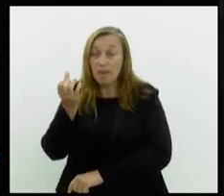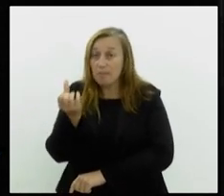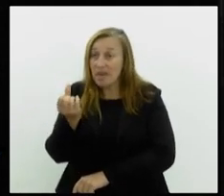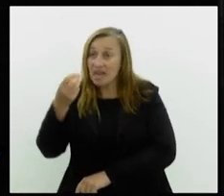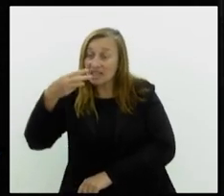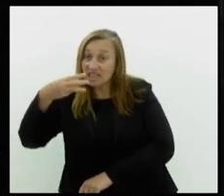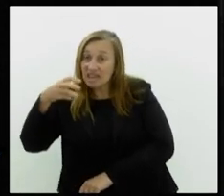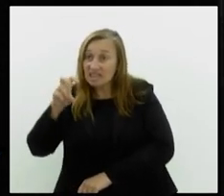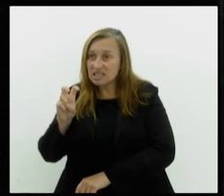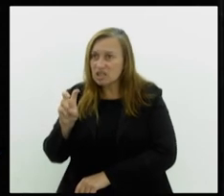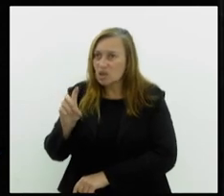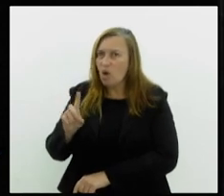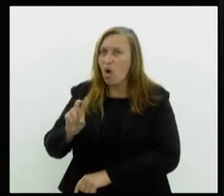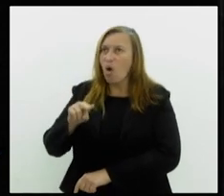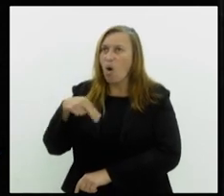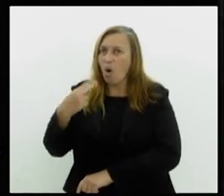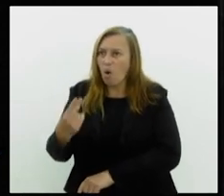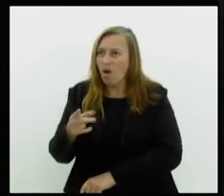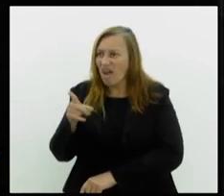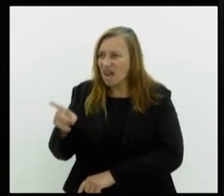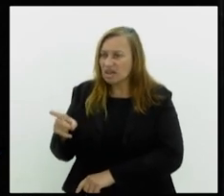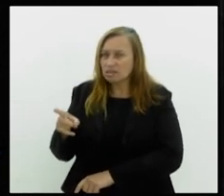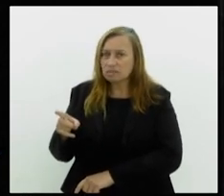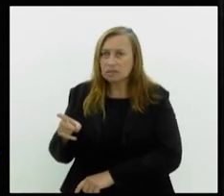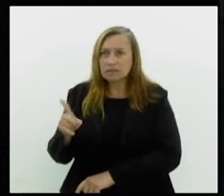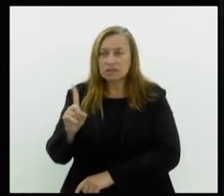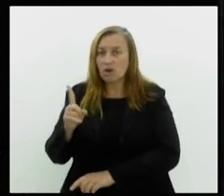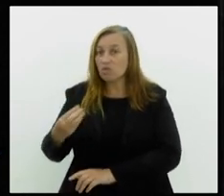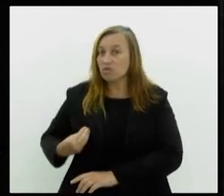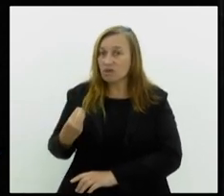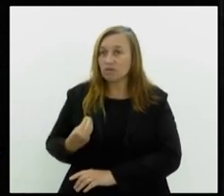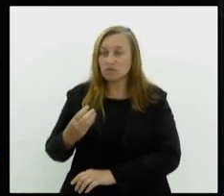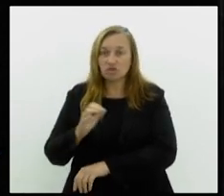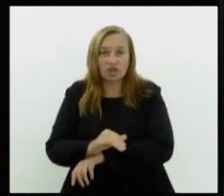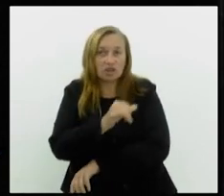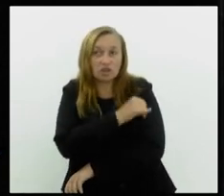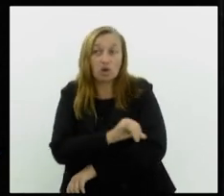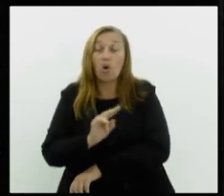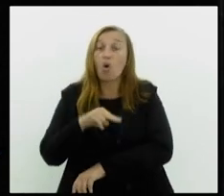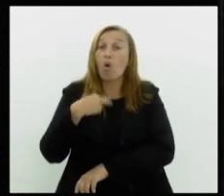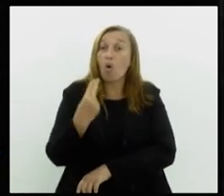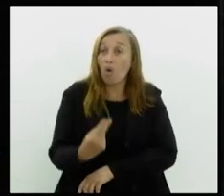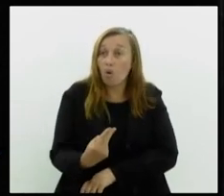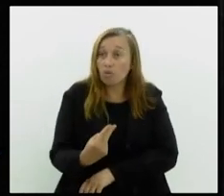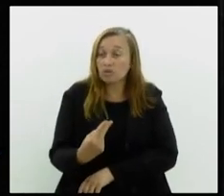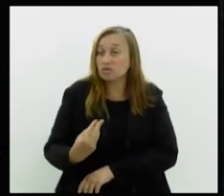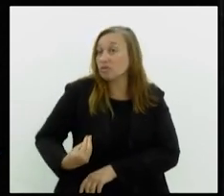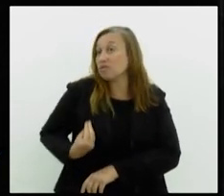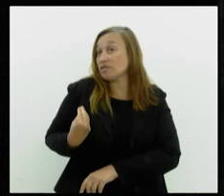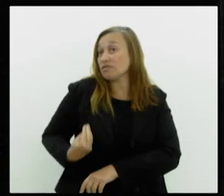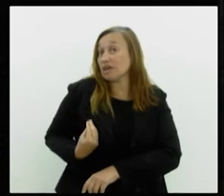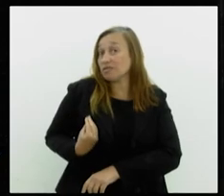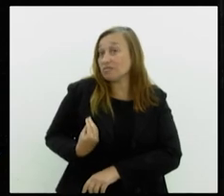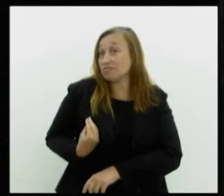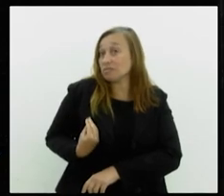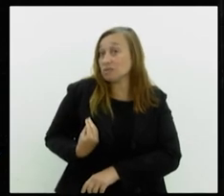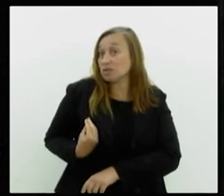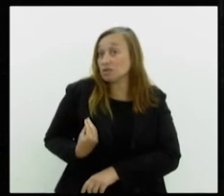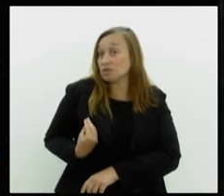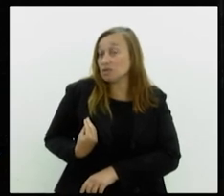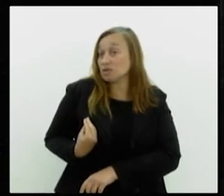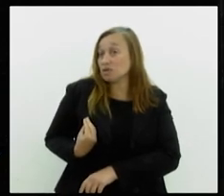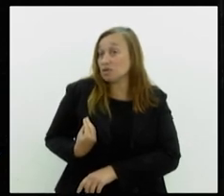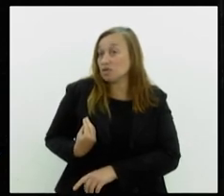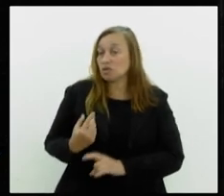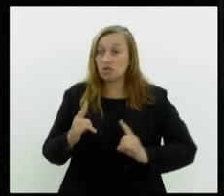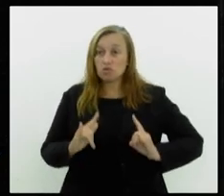ou elas não moram no estado do Rio de Janeiro, ou elas estão vivendo em